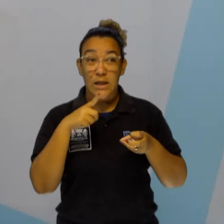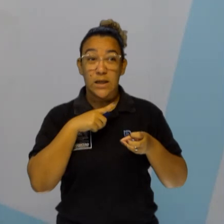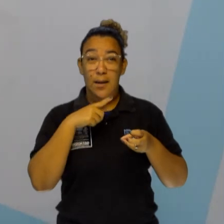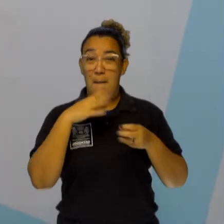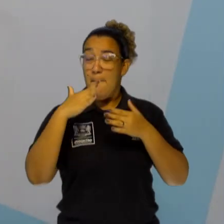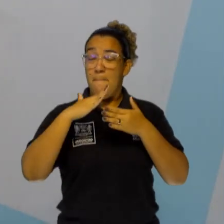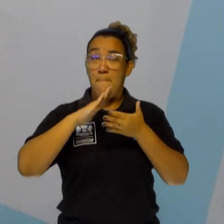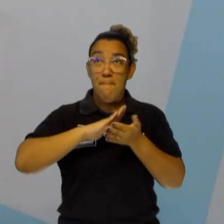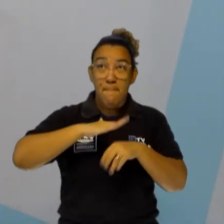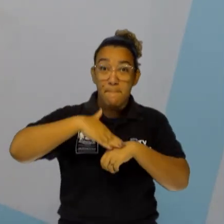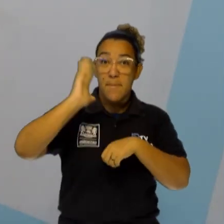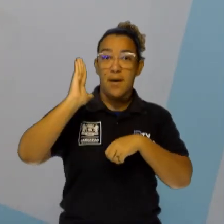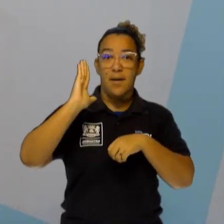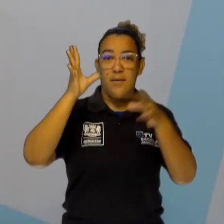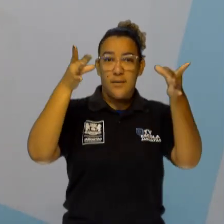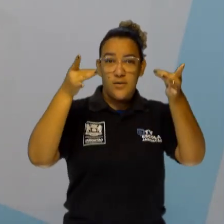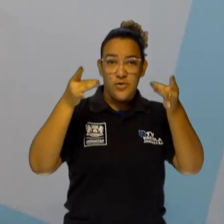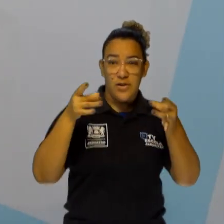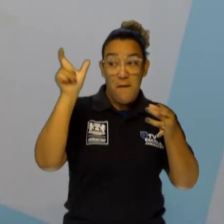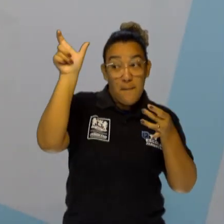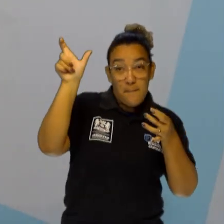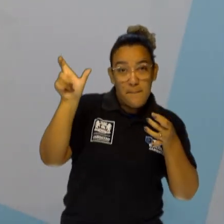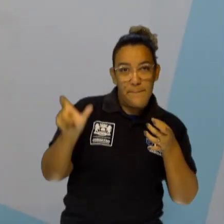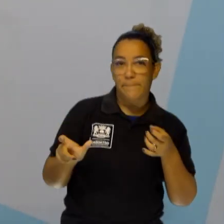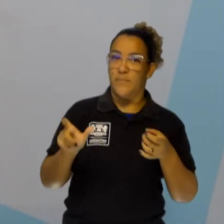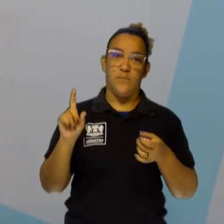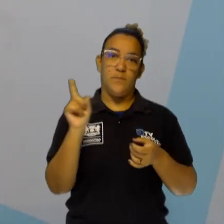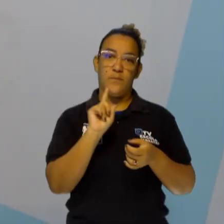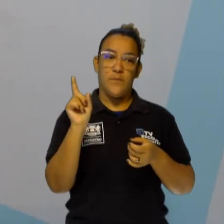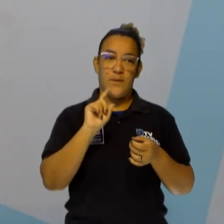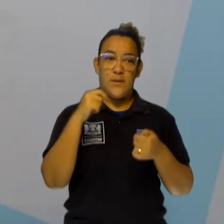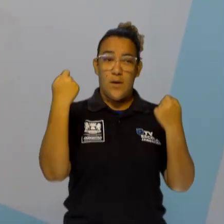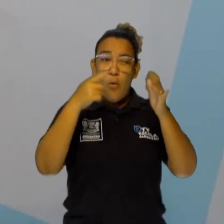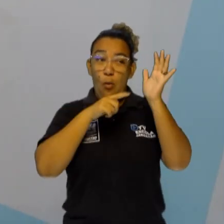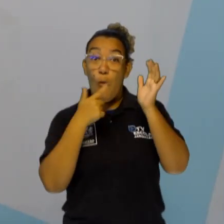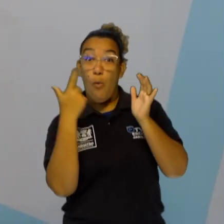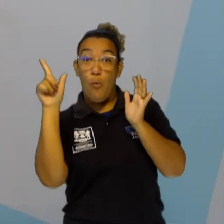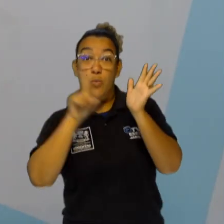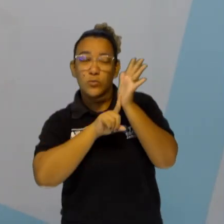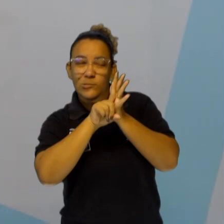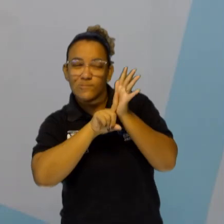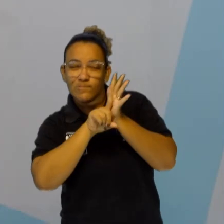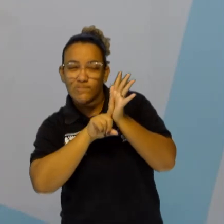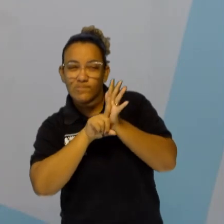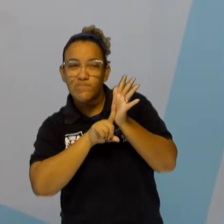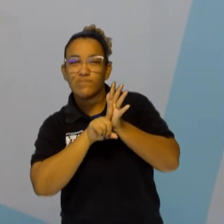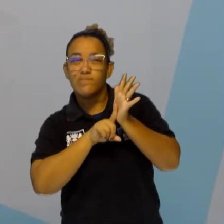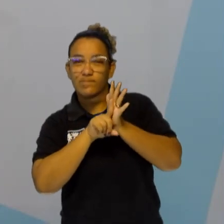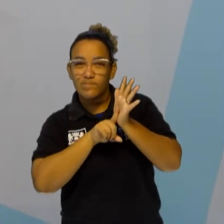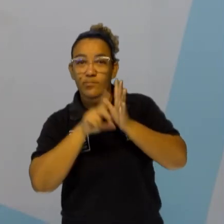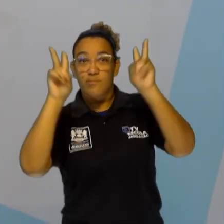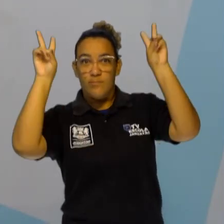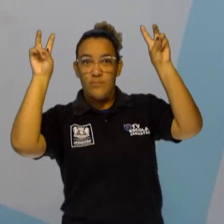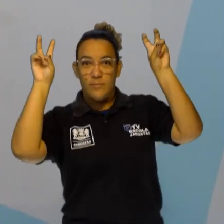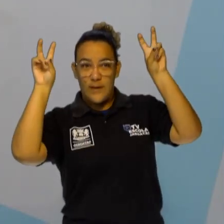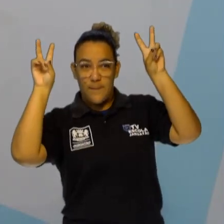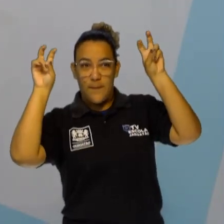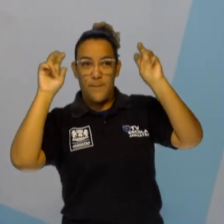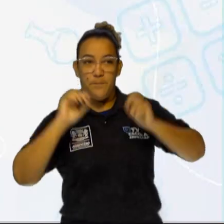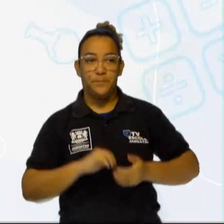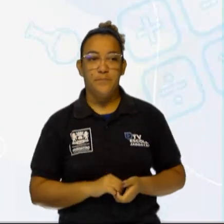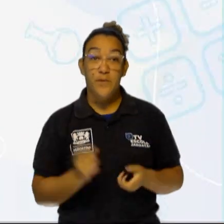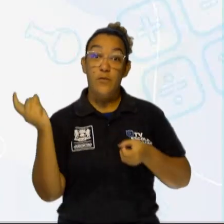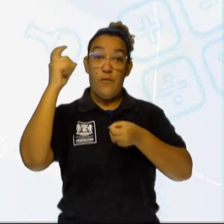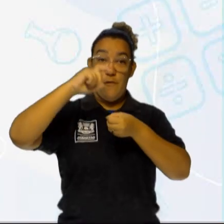disso, né? Não é só descrever a personagem. Temos aí uma outra análise que deve ser realizada com relação à própria temática que o texto vai abordar. Voltando